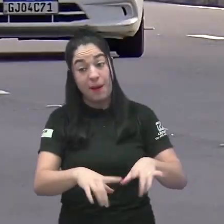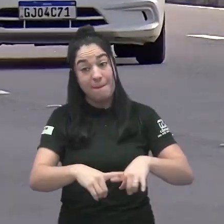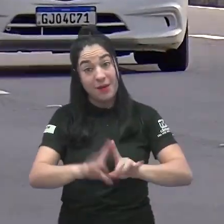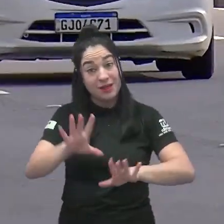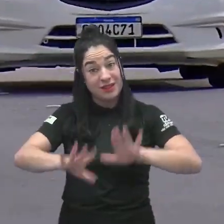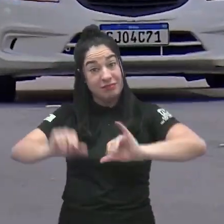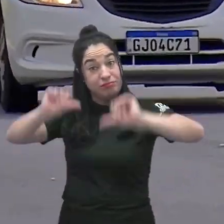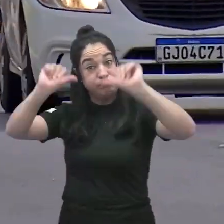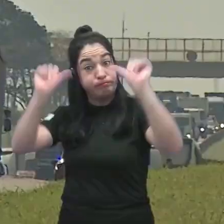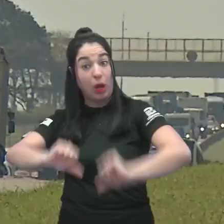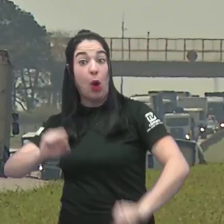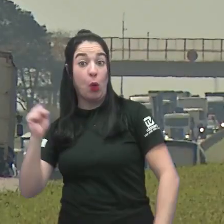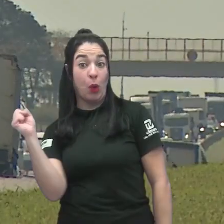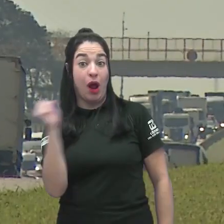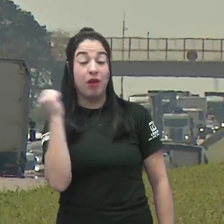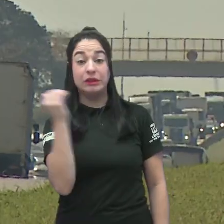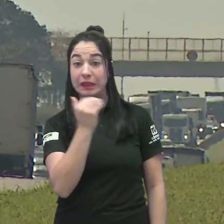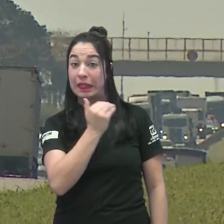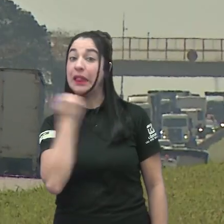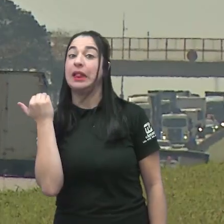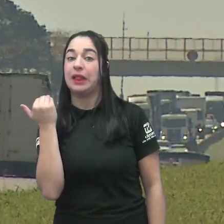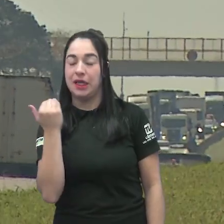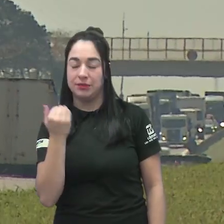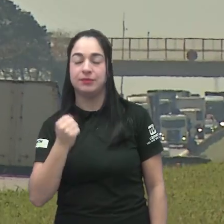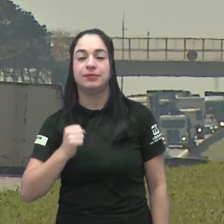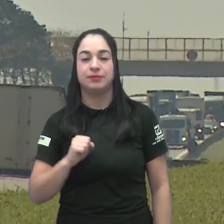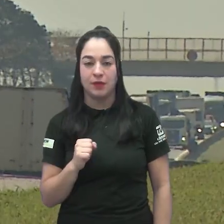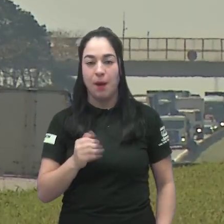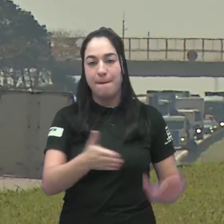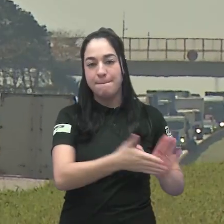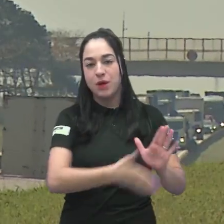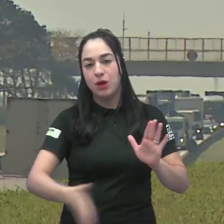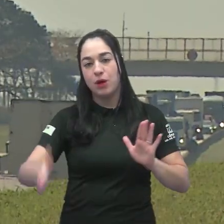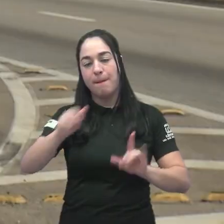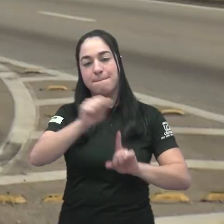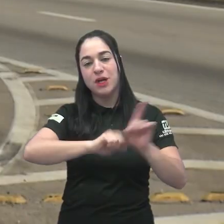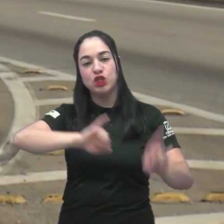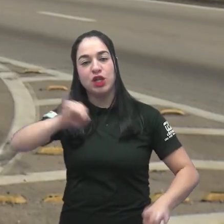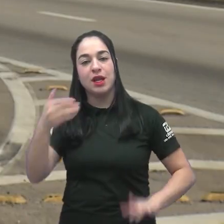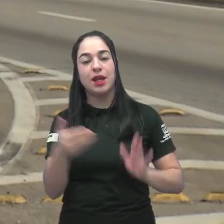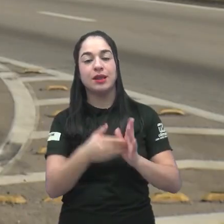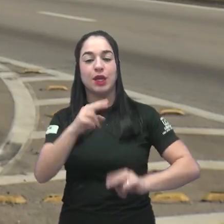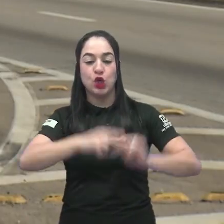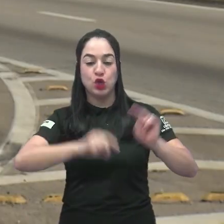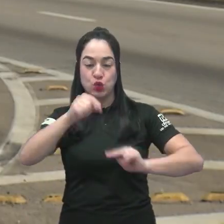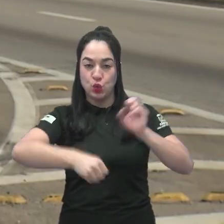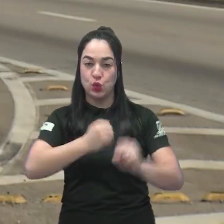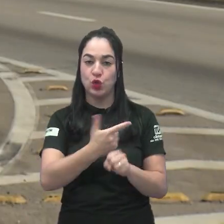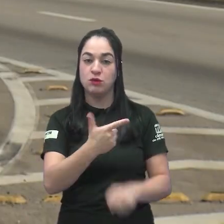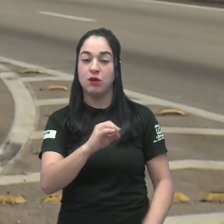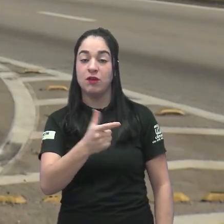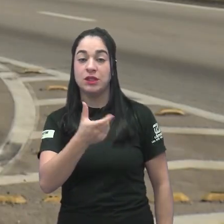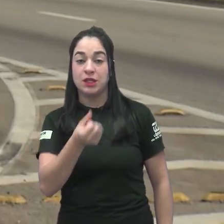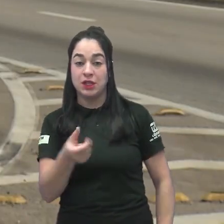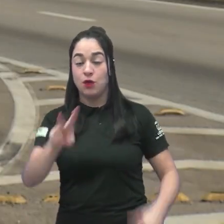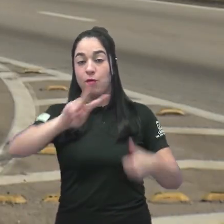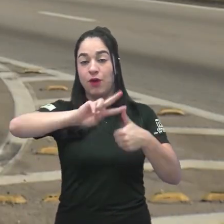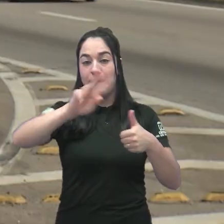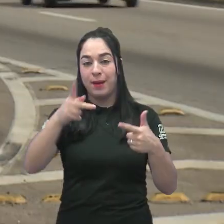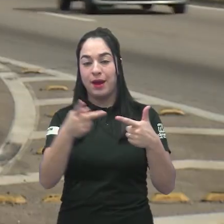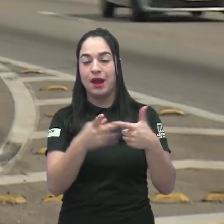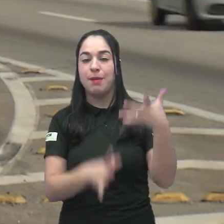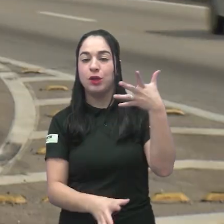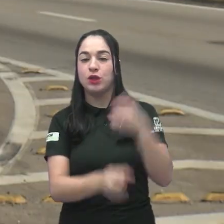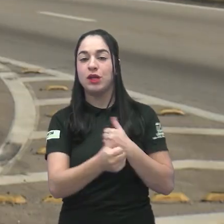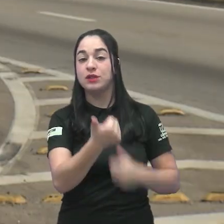prejuízos financeiros, outros costumam ser fatais. No primeiro semestre de 2026, o Vale do